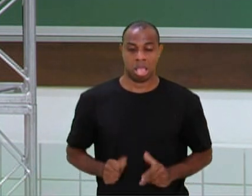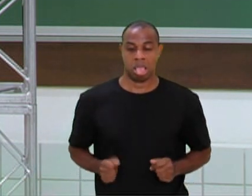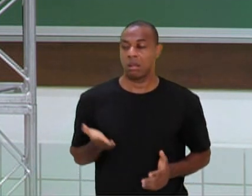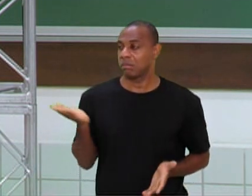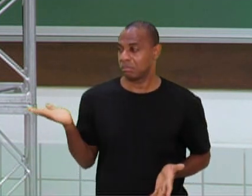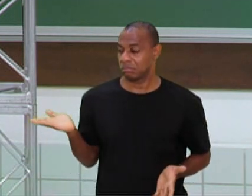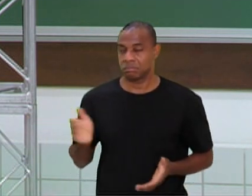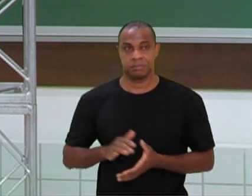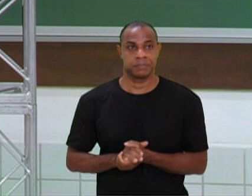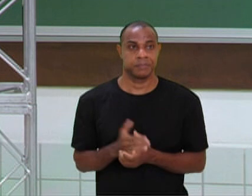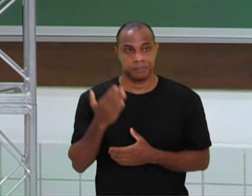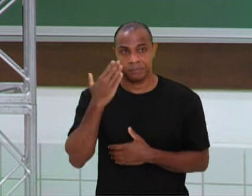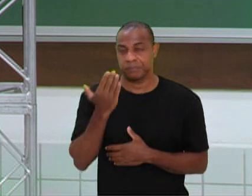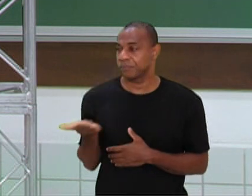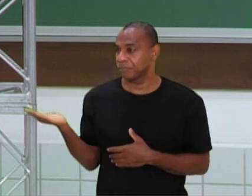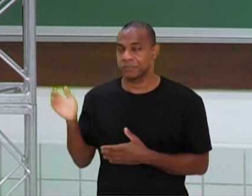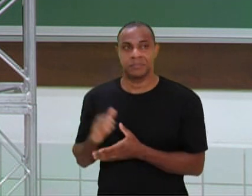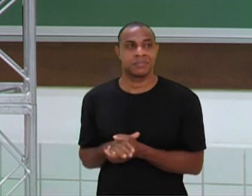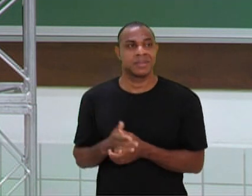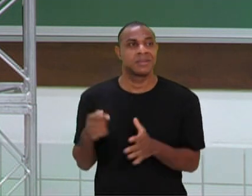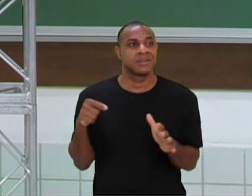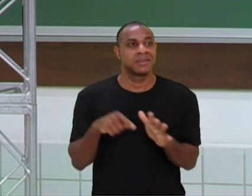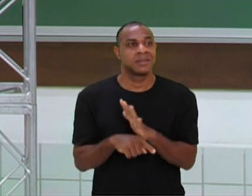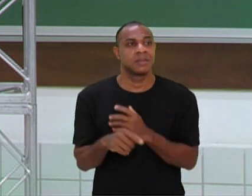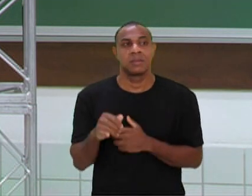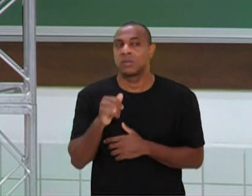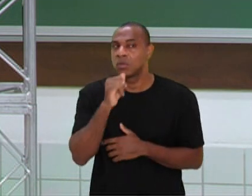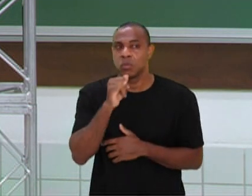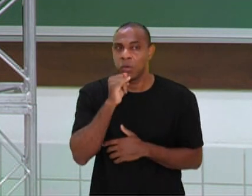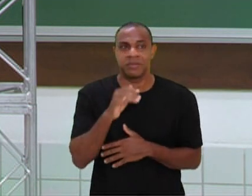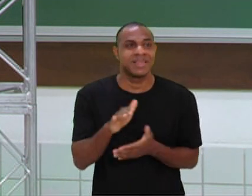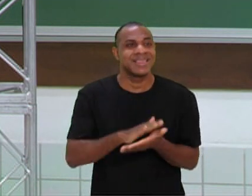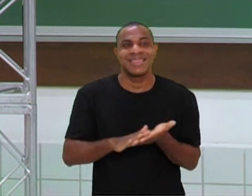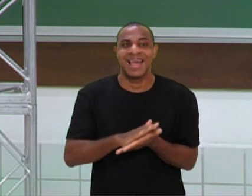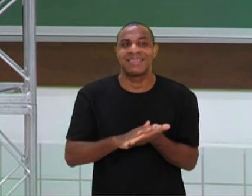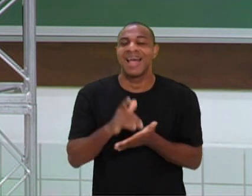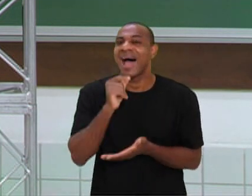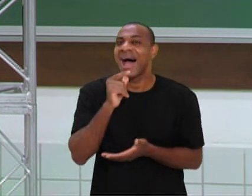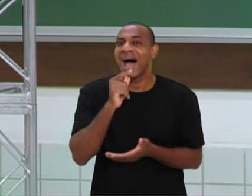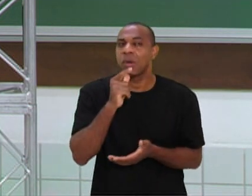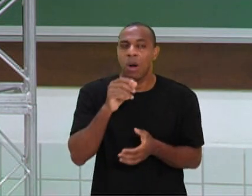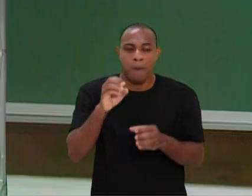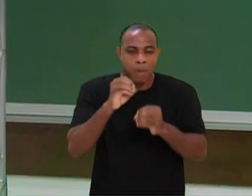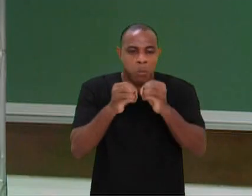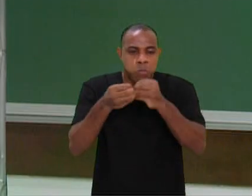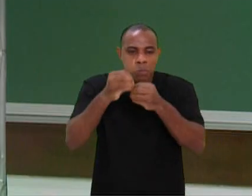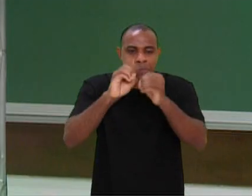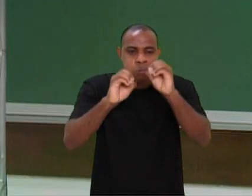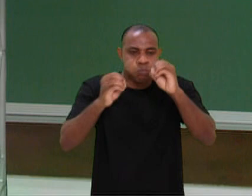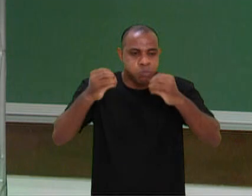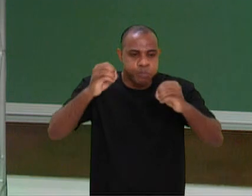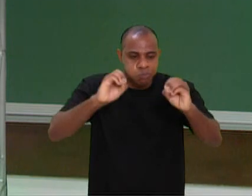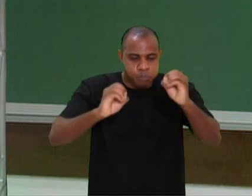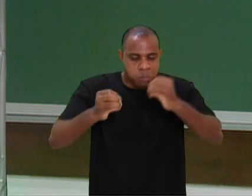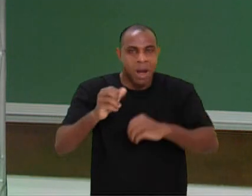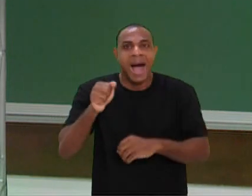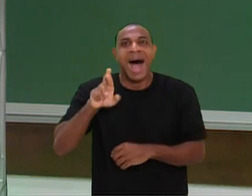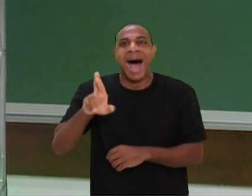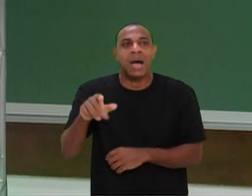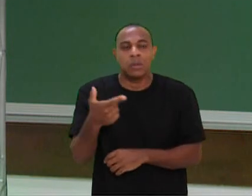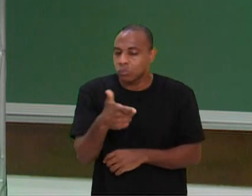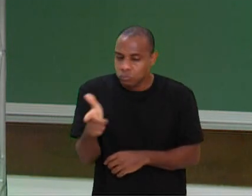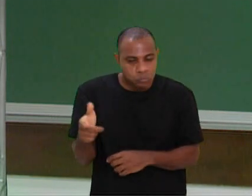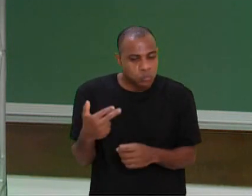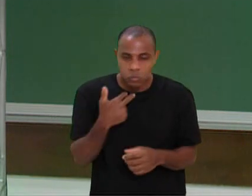nível, certo? Você percebe que o cara fala assim, não pode deixar nenhuma bolha de ar, certo? Essa bolha de ar, ela vai causar,